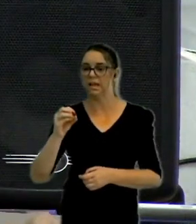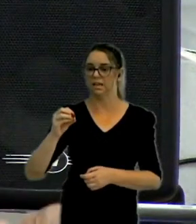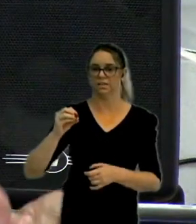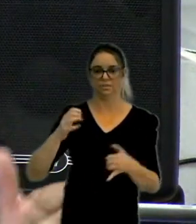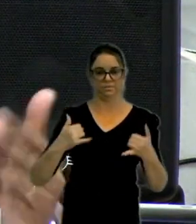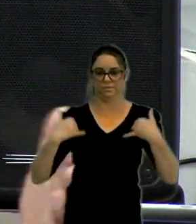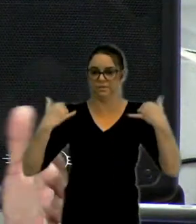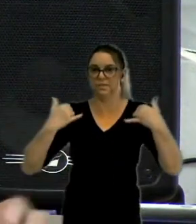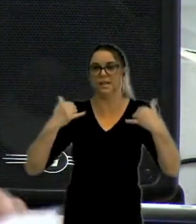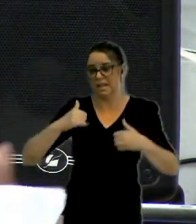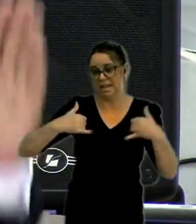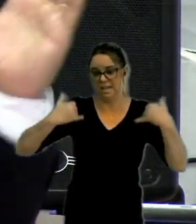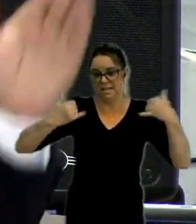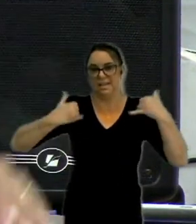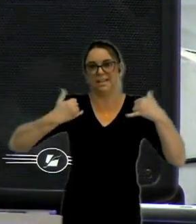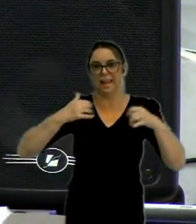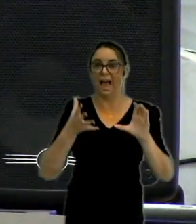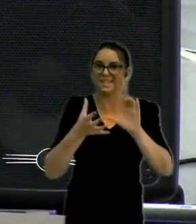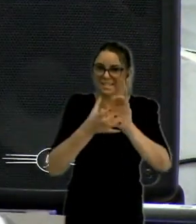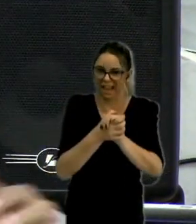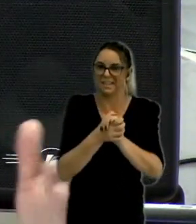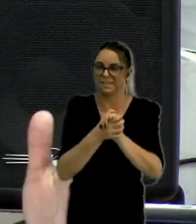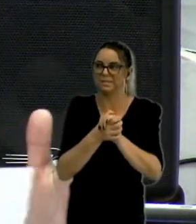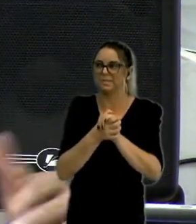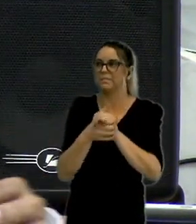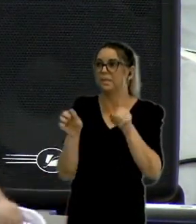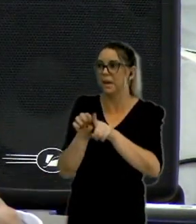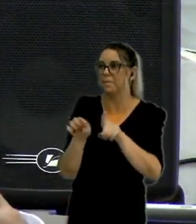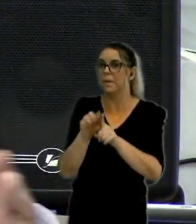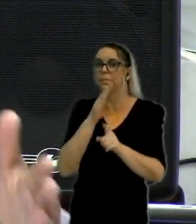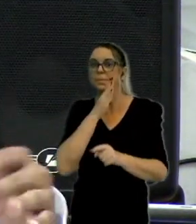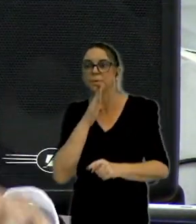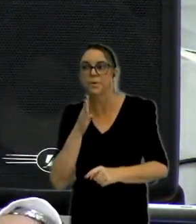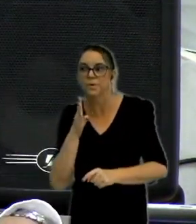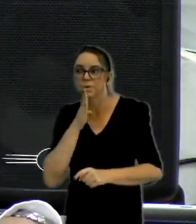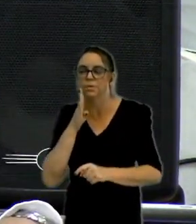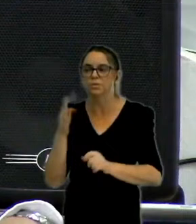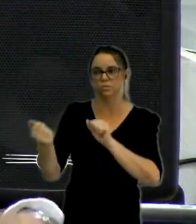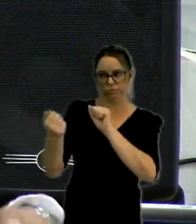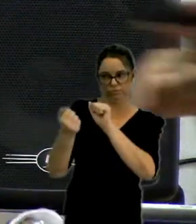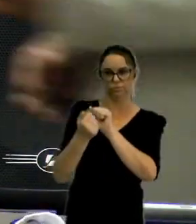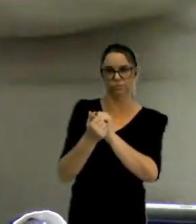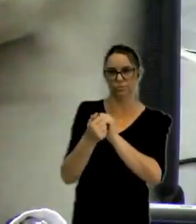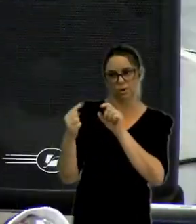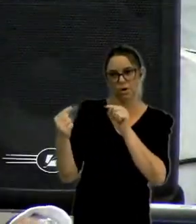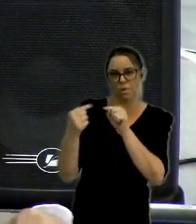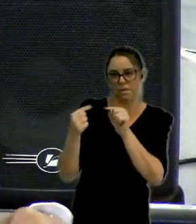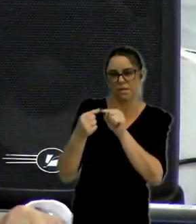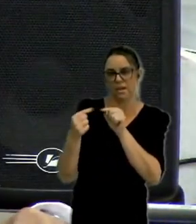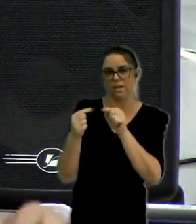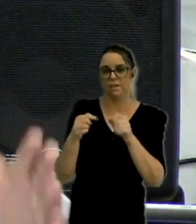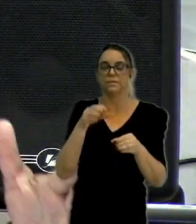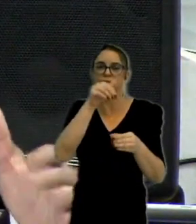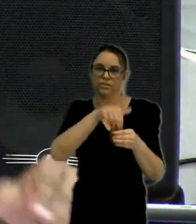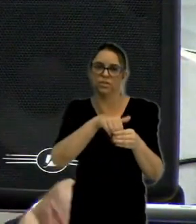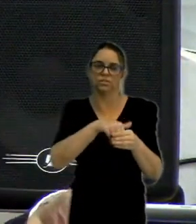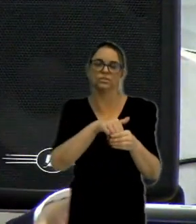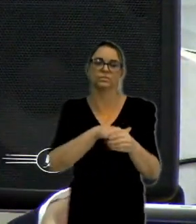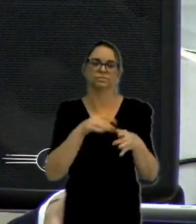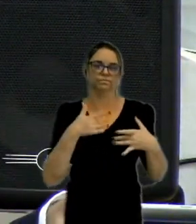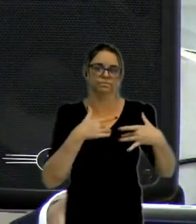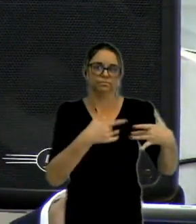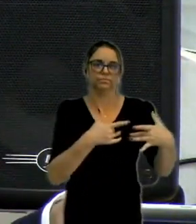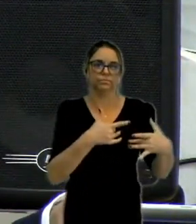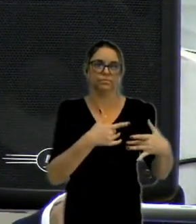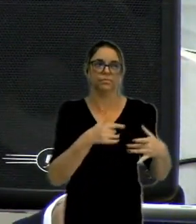de casado. E também acompanhar aqui o colega Bruno pelo voto de pesar, né? Sua, a família de